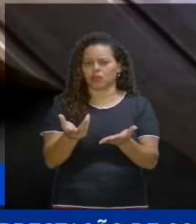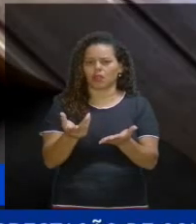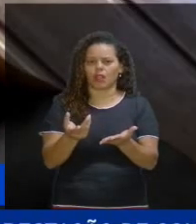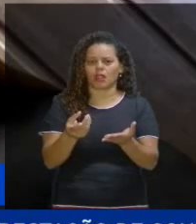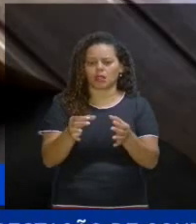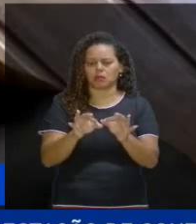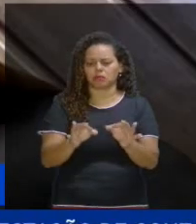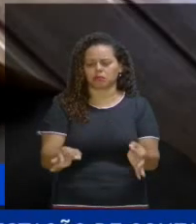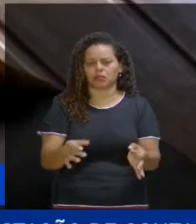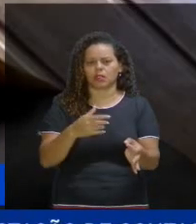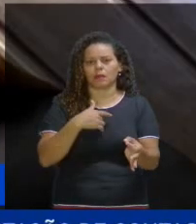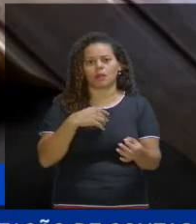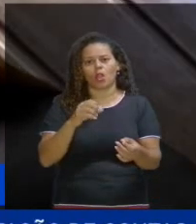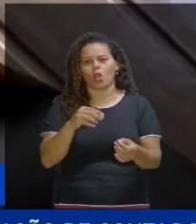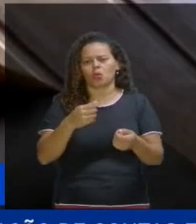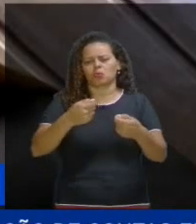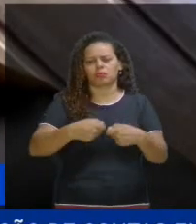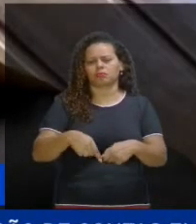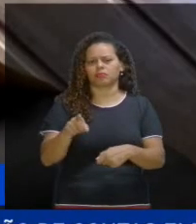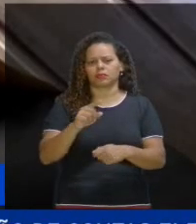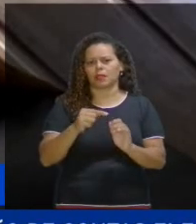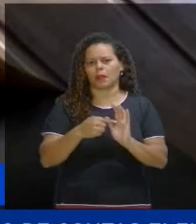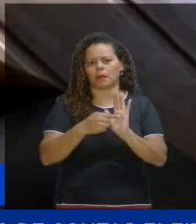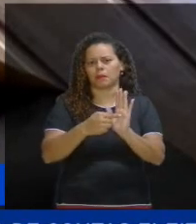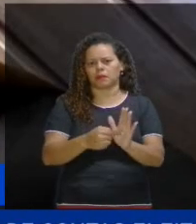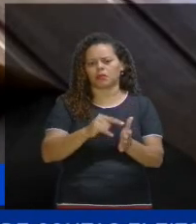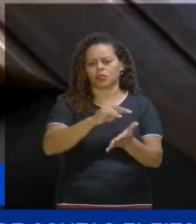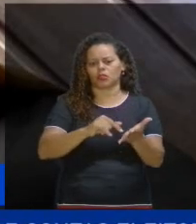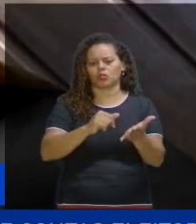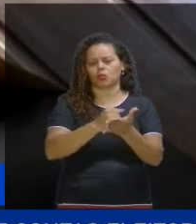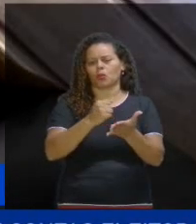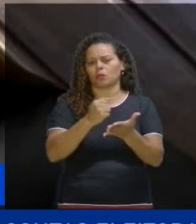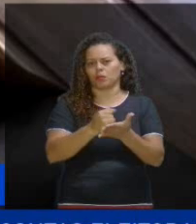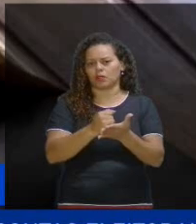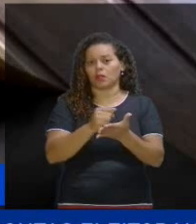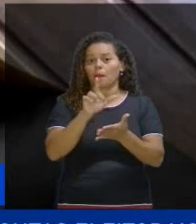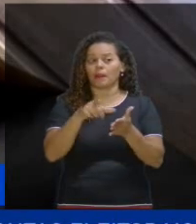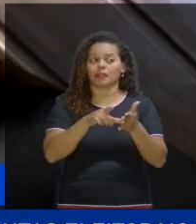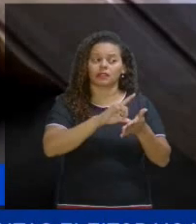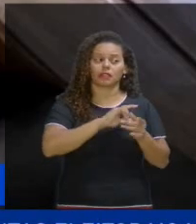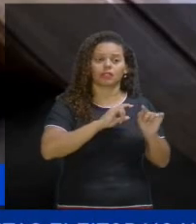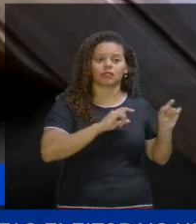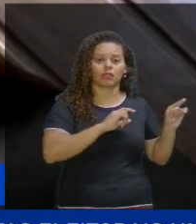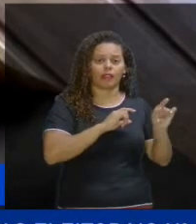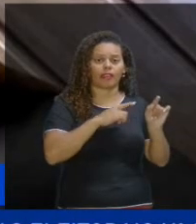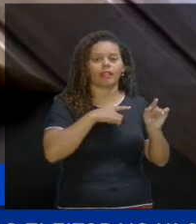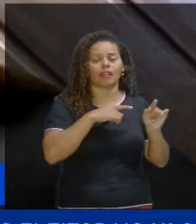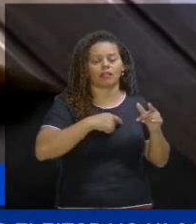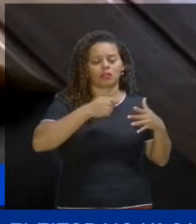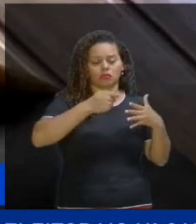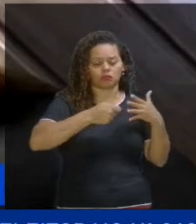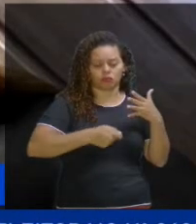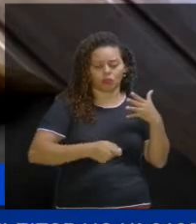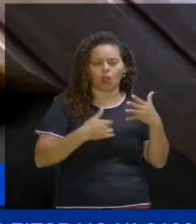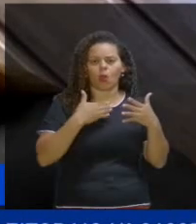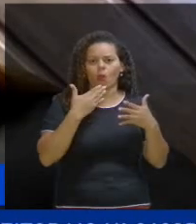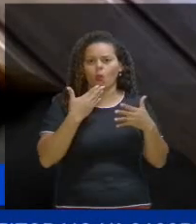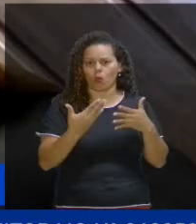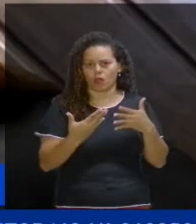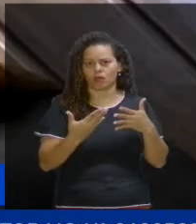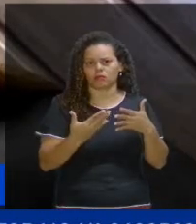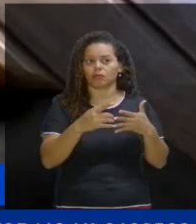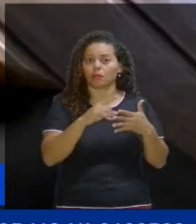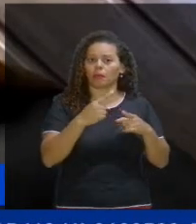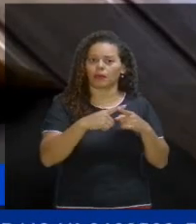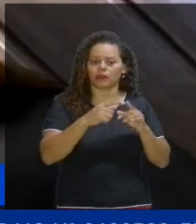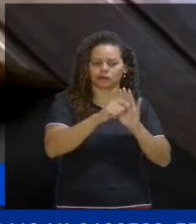de apresentar outros documentos, além daqueles exigidos para a espécie em prestação de contas, cumprindo as exigências do artigo